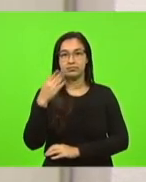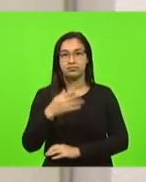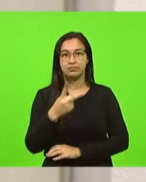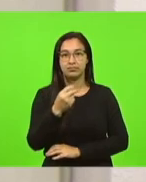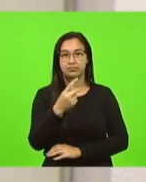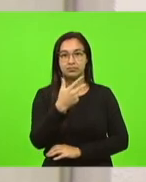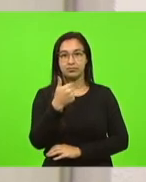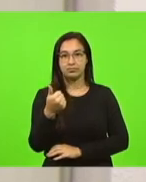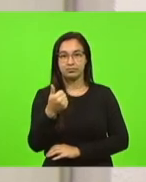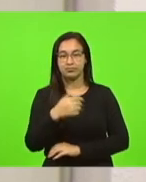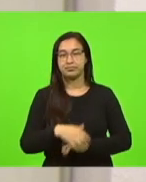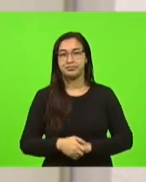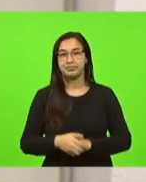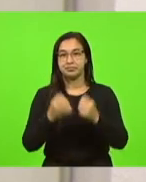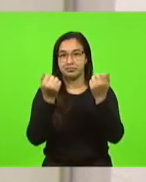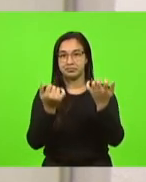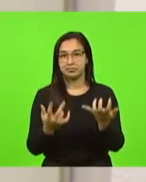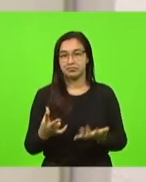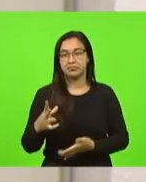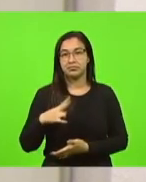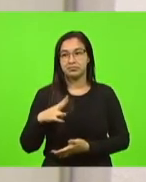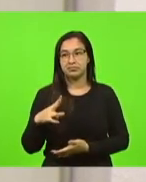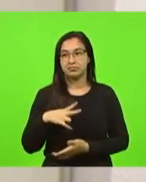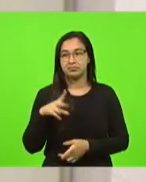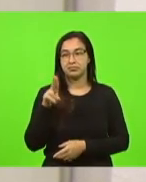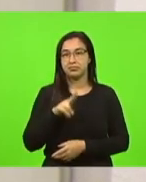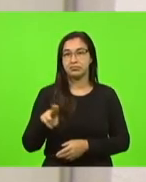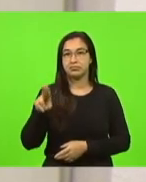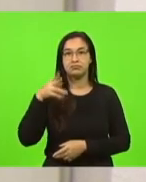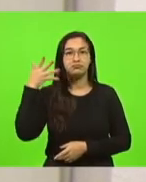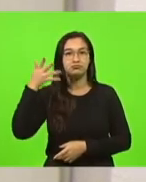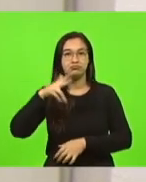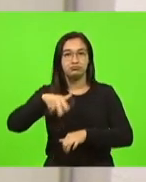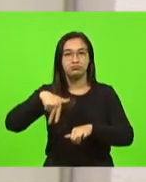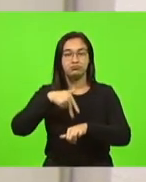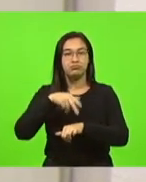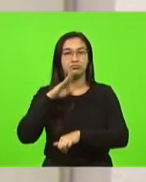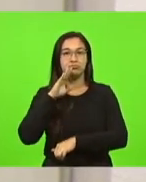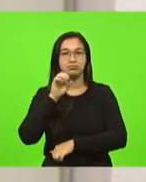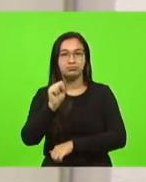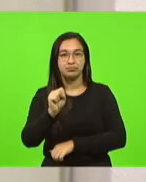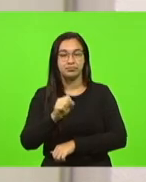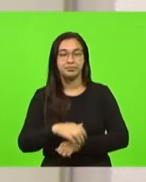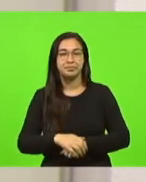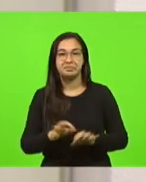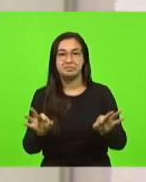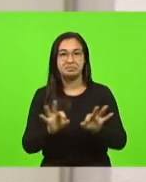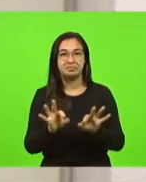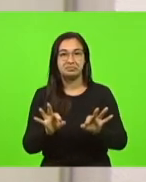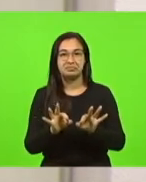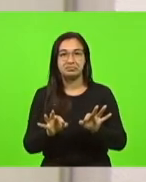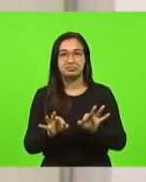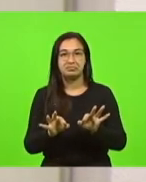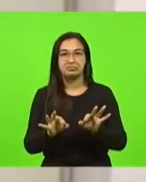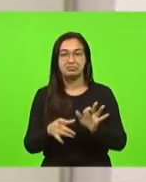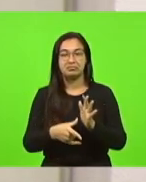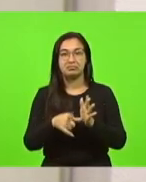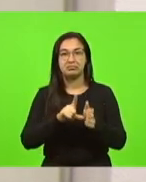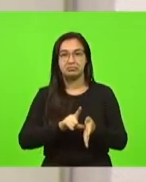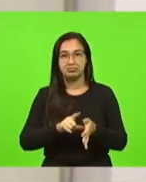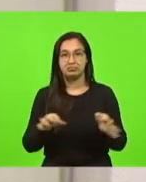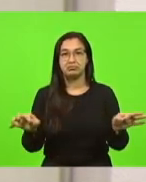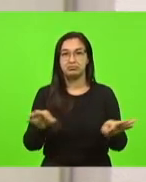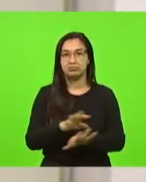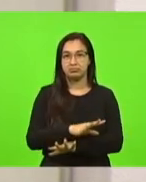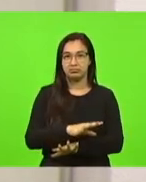417/2021. Explicações pessoais, fez uso da palavra o senhor deputado Bruno Souza, Nada mais havendo a tratar, o senhor presidente,